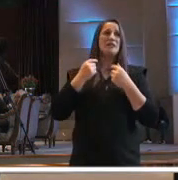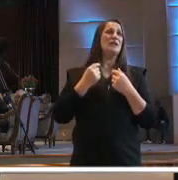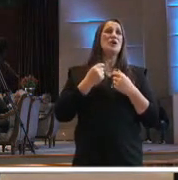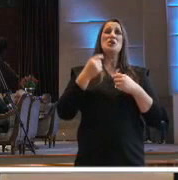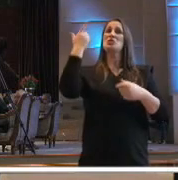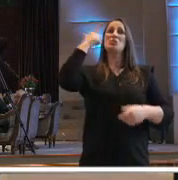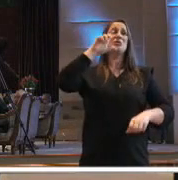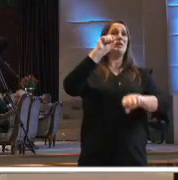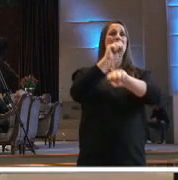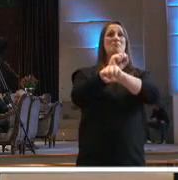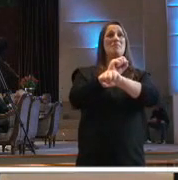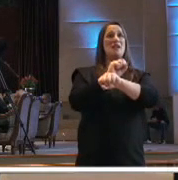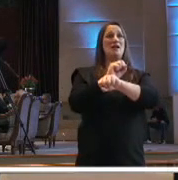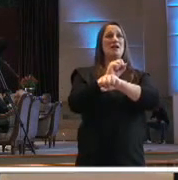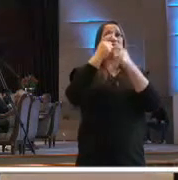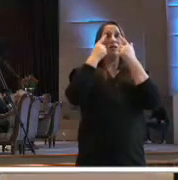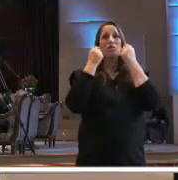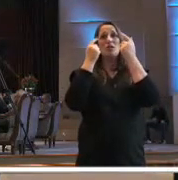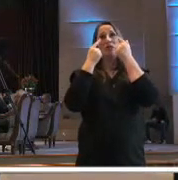Chorava e não conseguia parar de chorar.